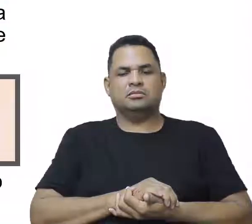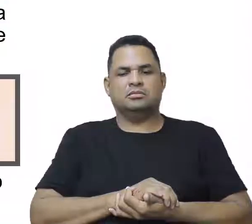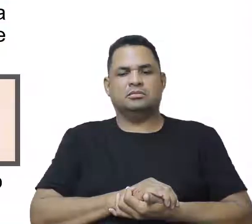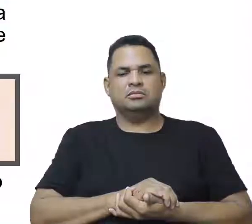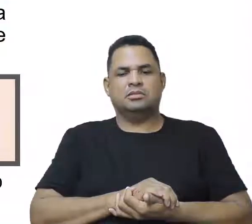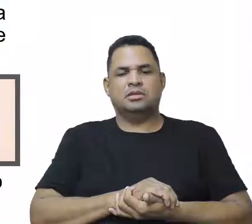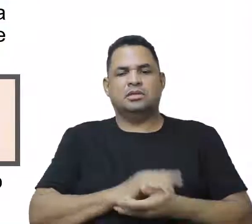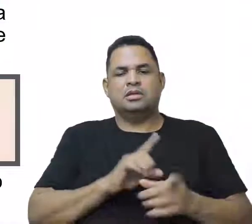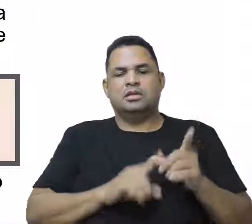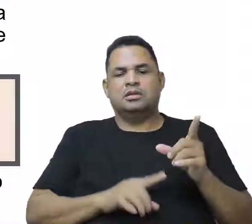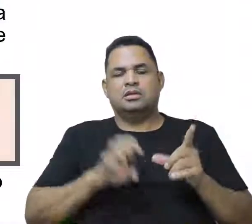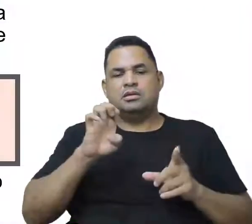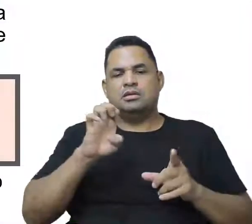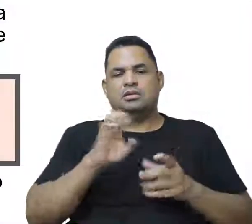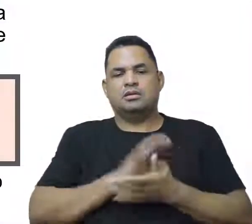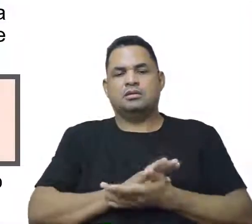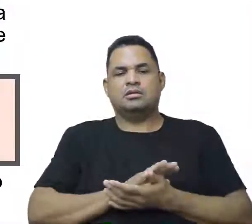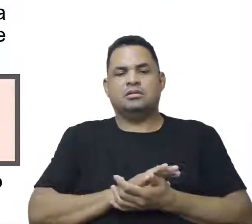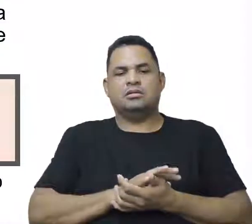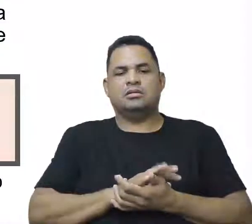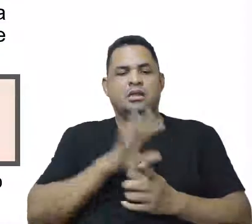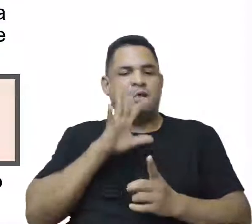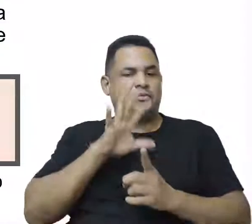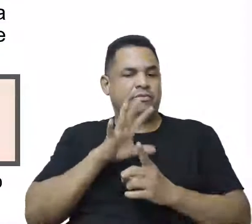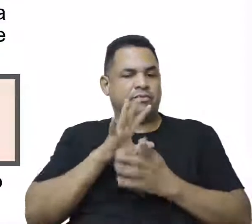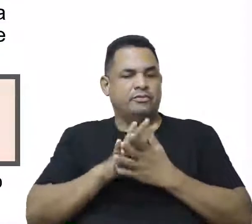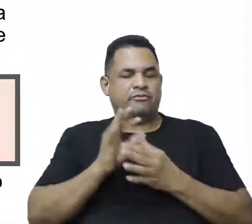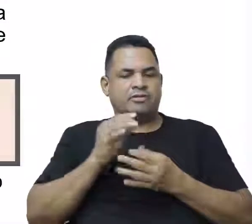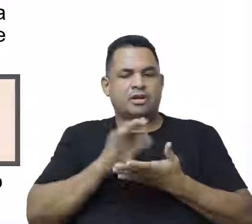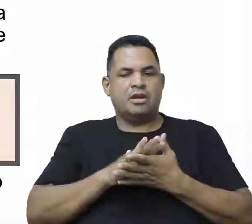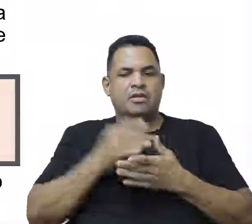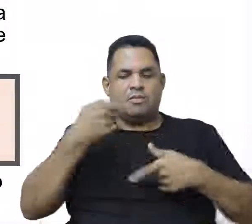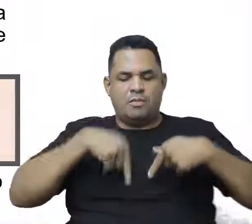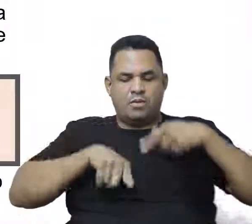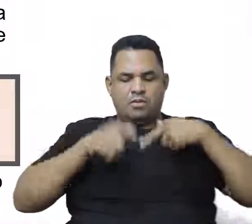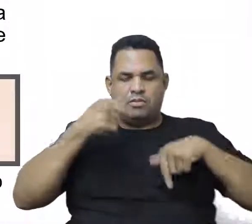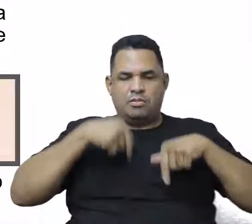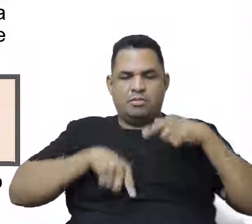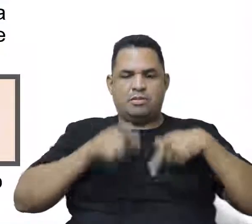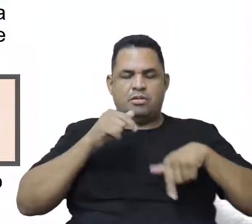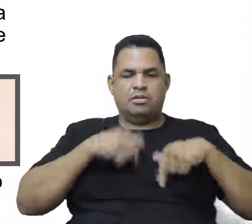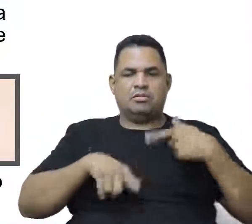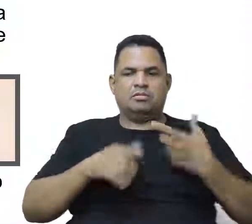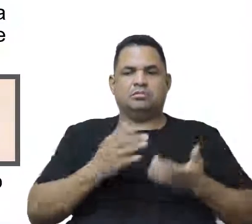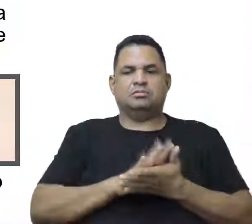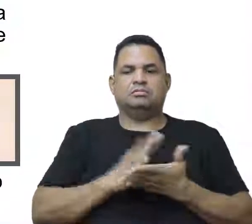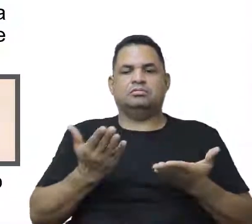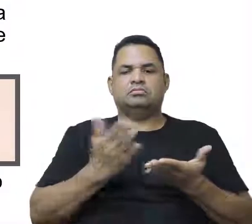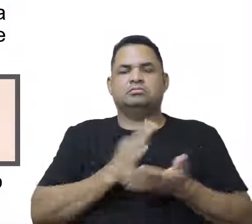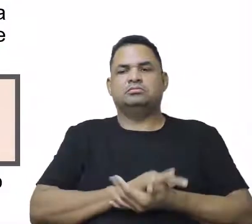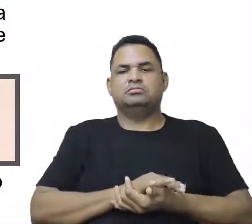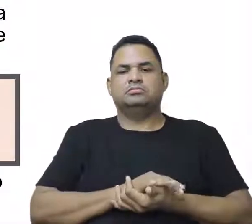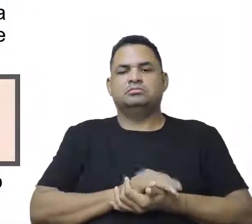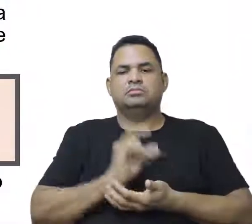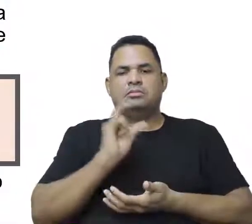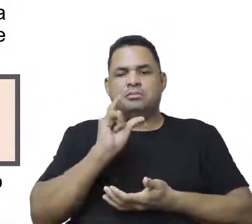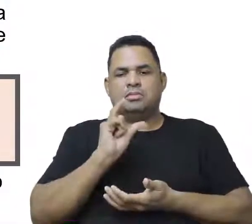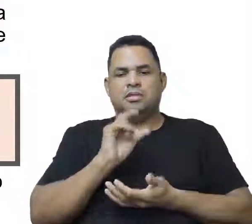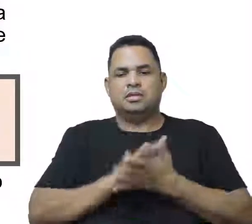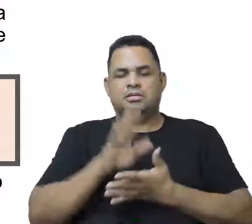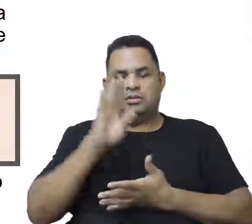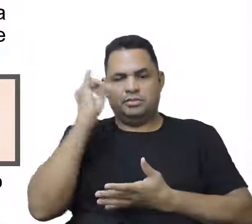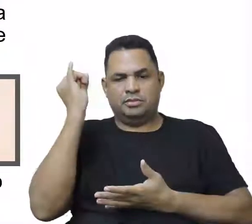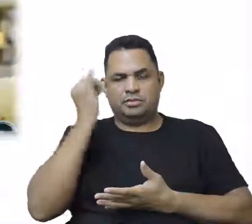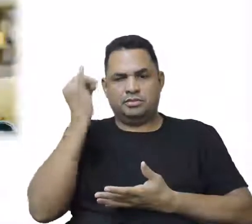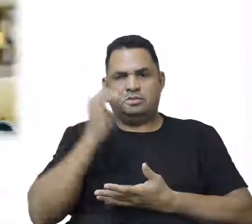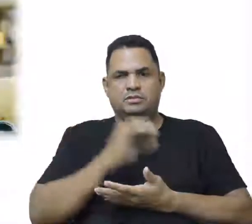a E. Metabólico. Exatamente. Vai acometer o funcionamento metabólico. Então, é muitas palavrinhas-chave que vão